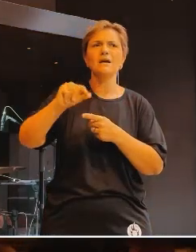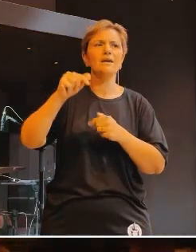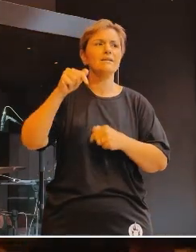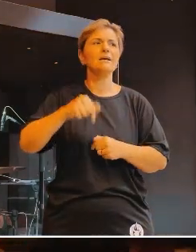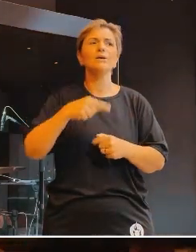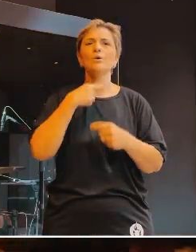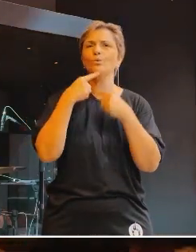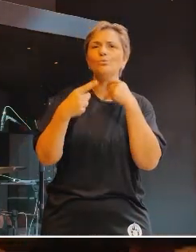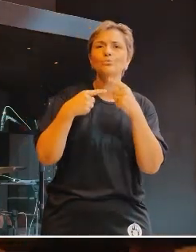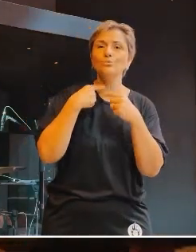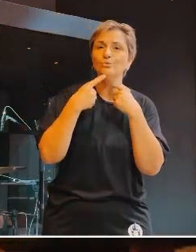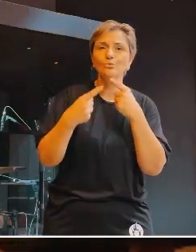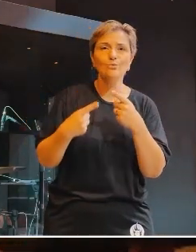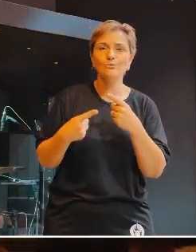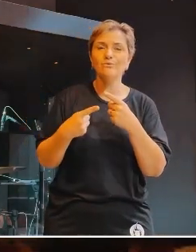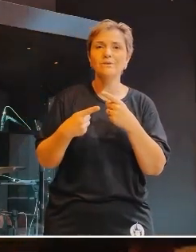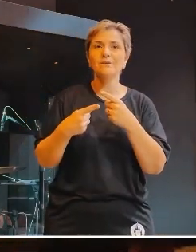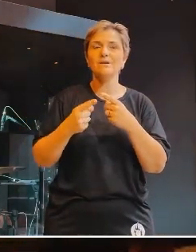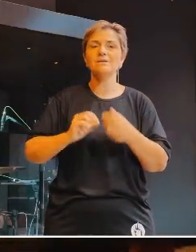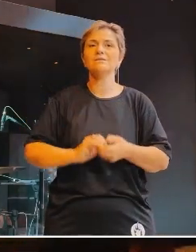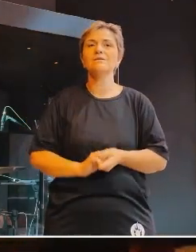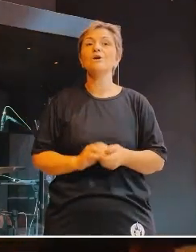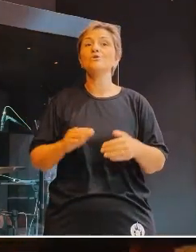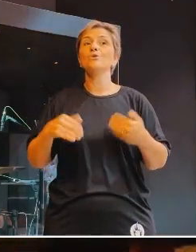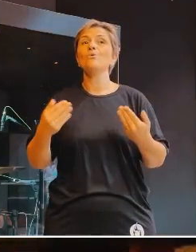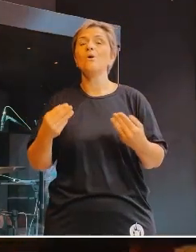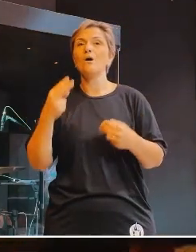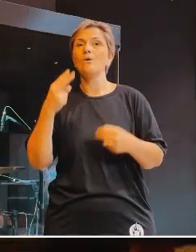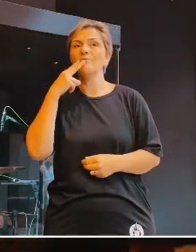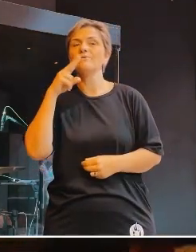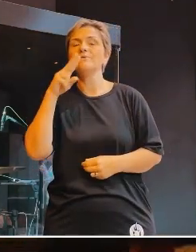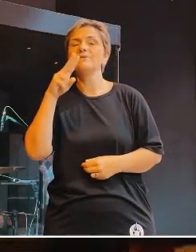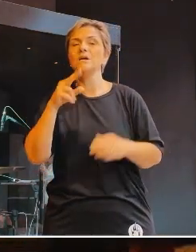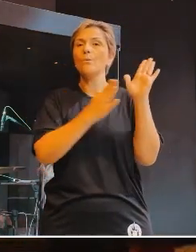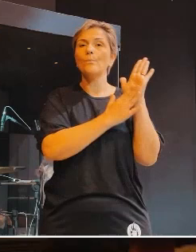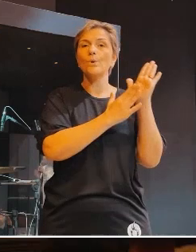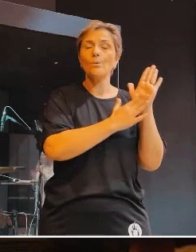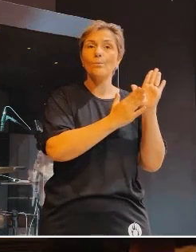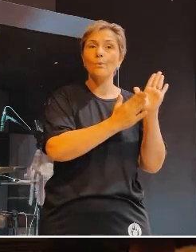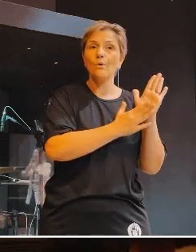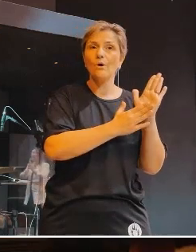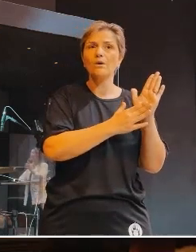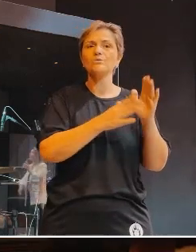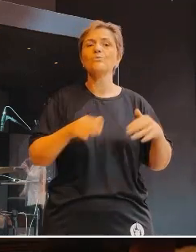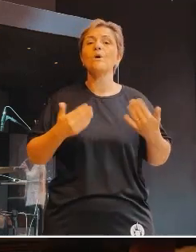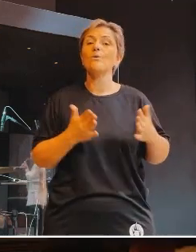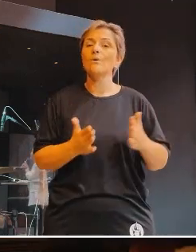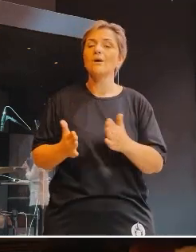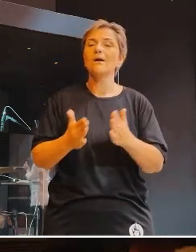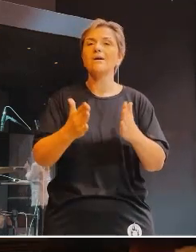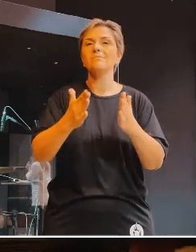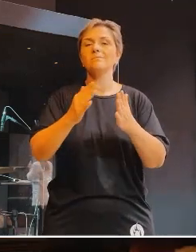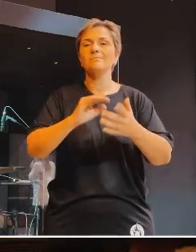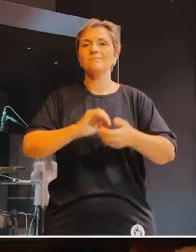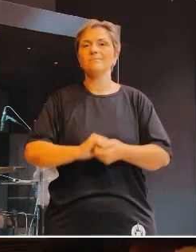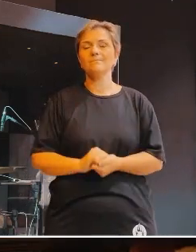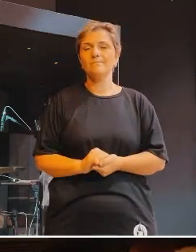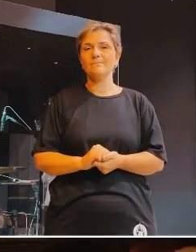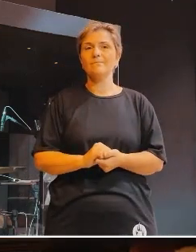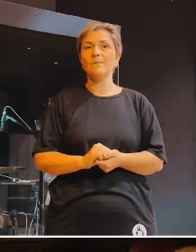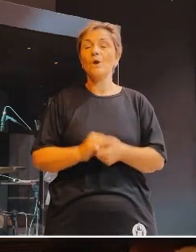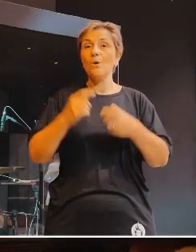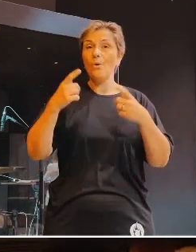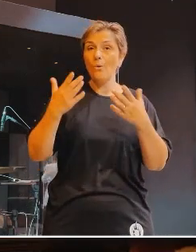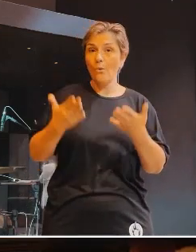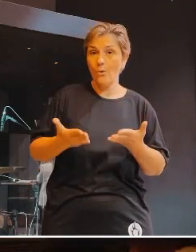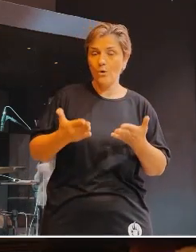com dúvidas de qual é a missão, de qual é o propósito, qual é o caminho a ser trilhado